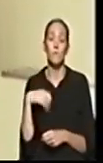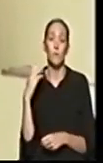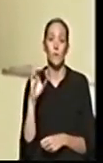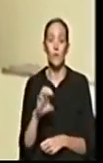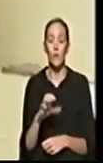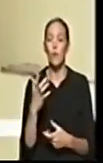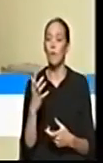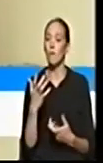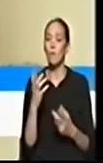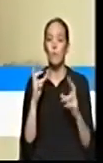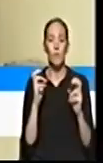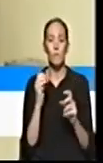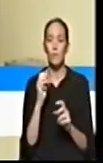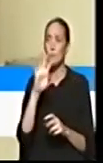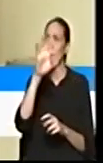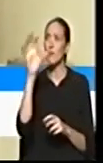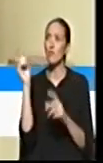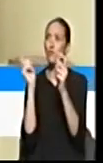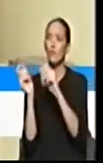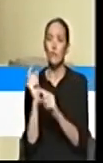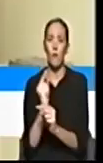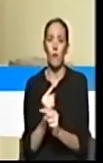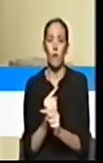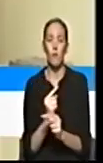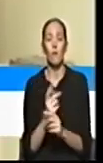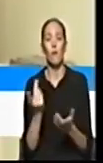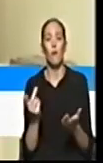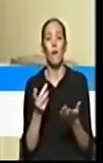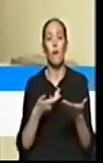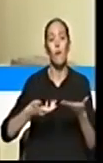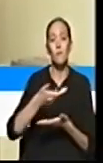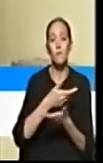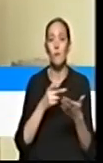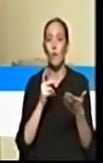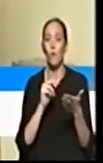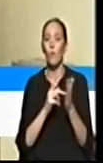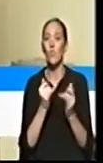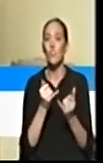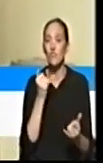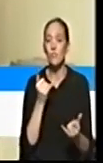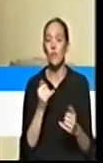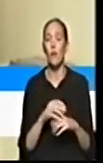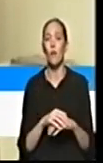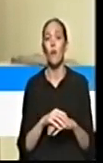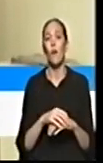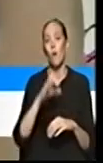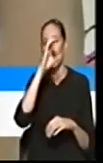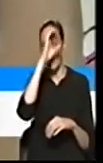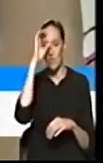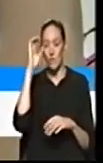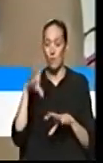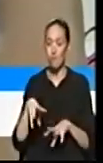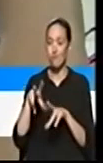vários países, a questão da relação com o digital, esta evolução da inteligência artificial em